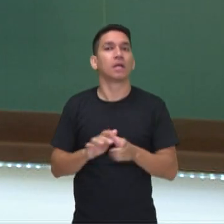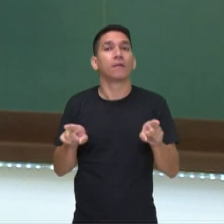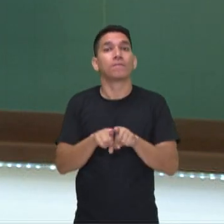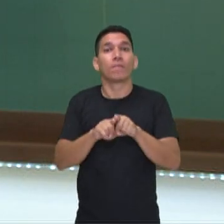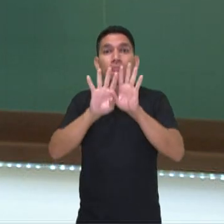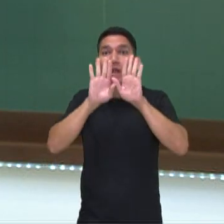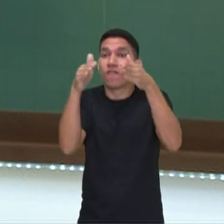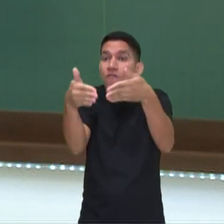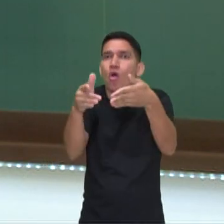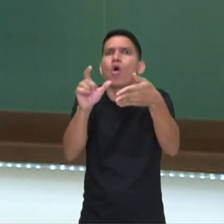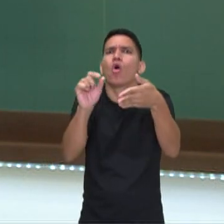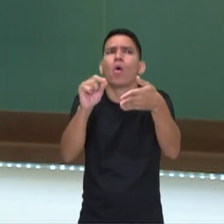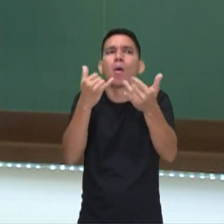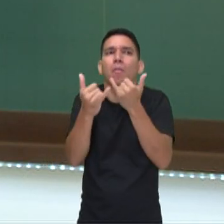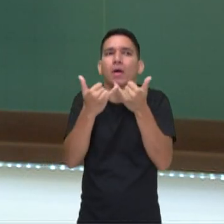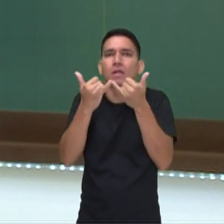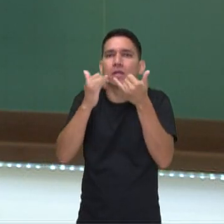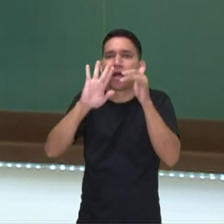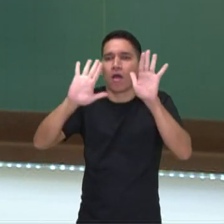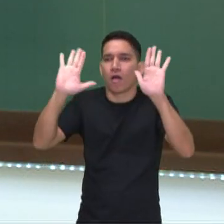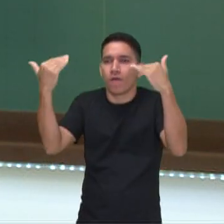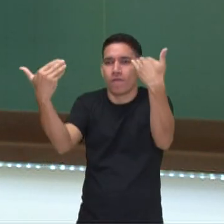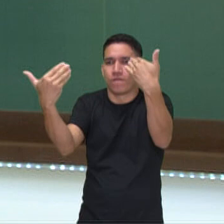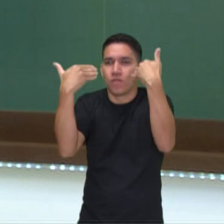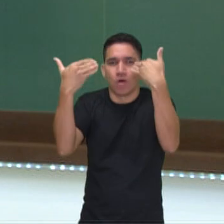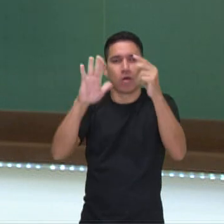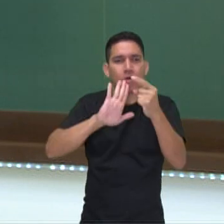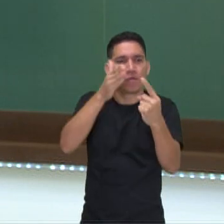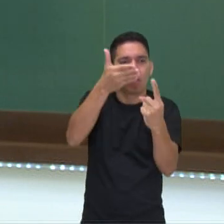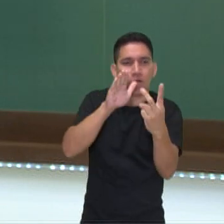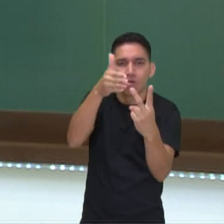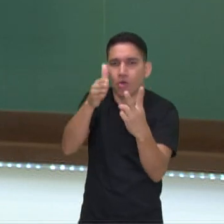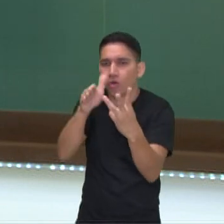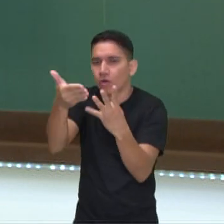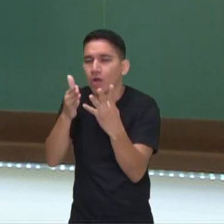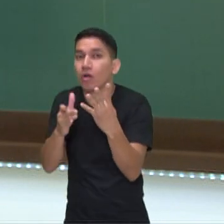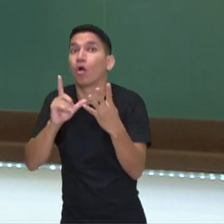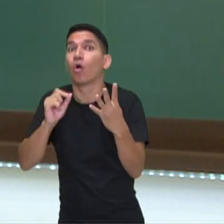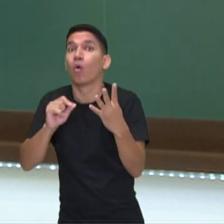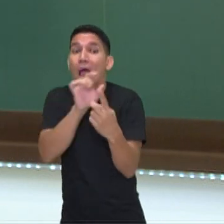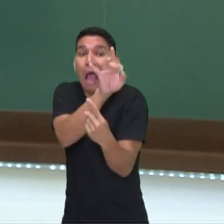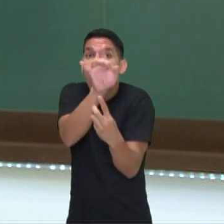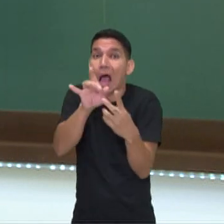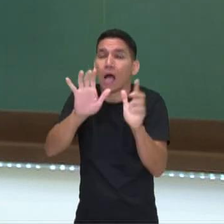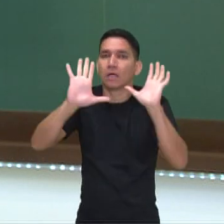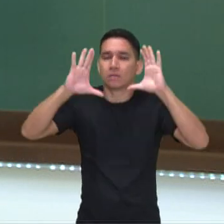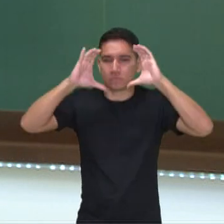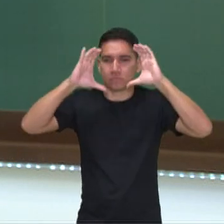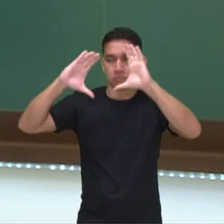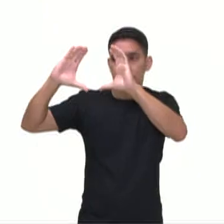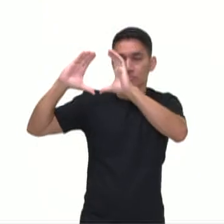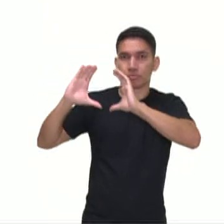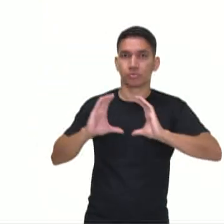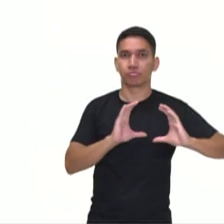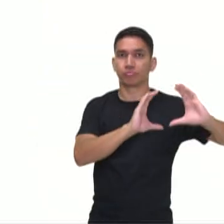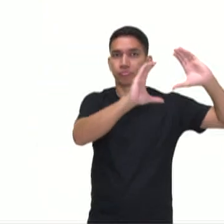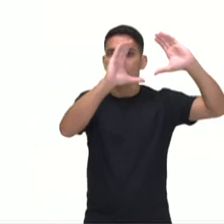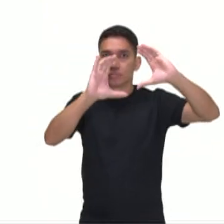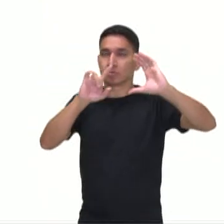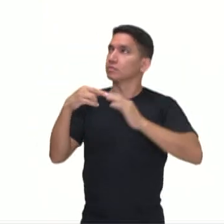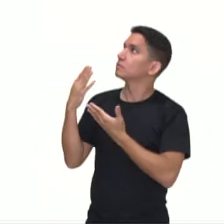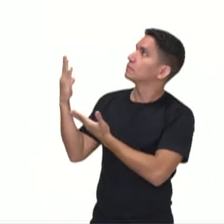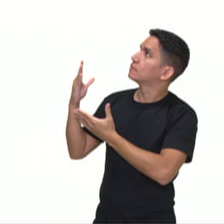foco, né? Parece que eu estou com o refletor querendo dar ênfase a cada uma das pessoas, cada uma